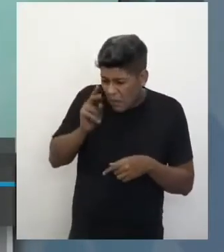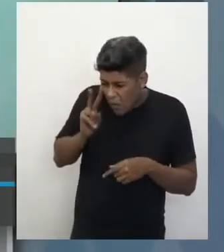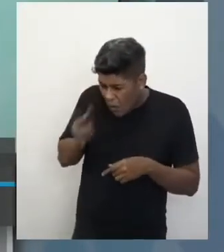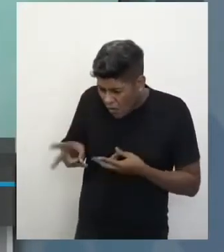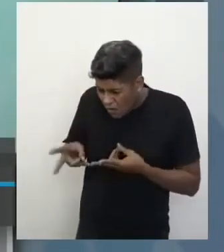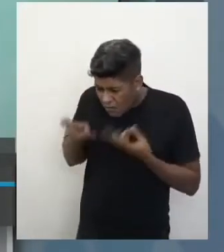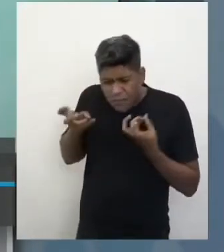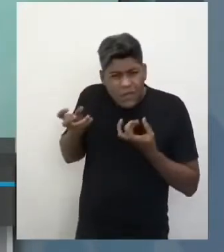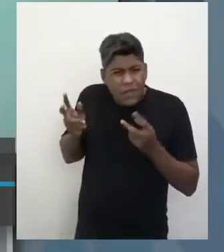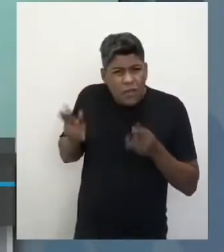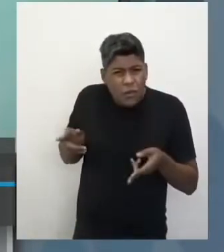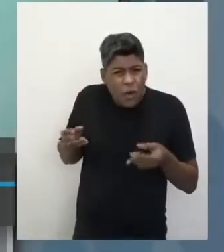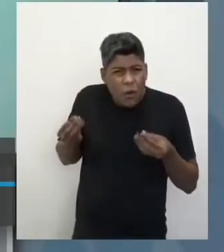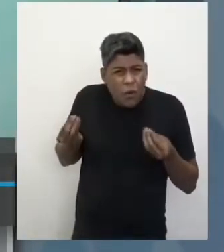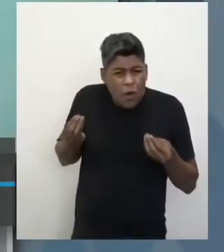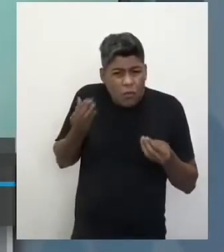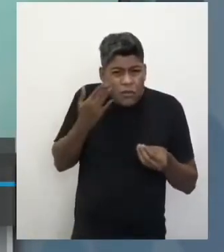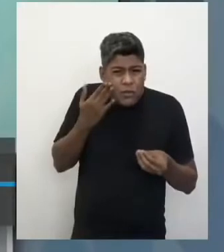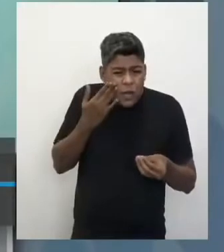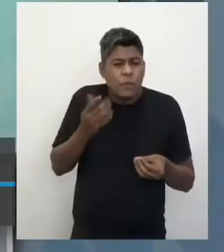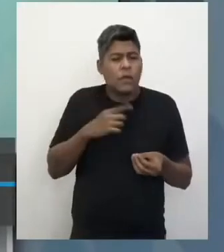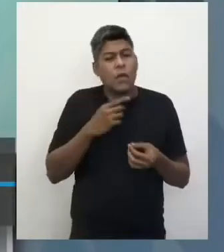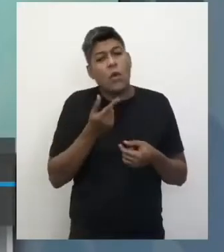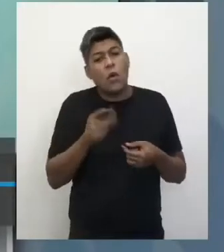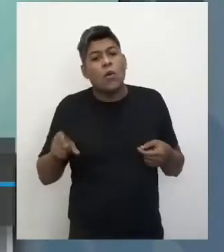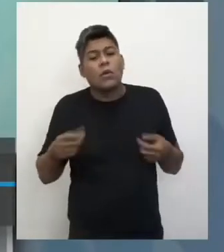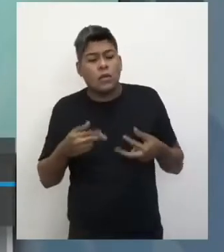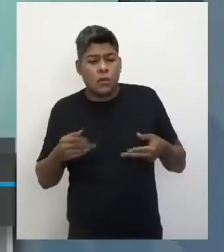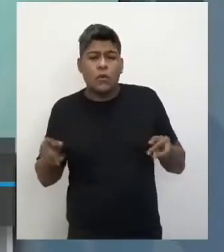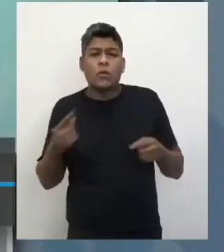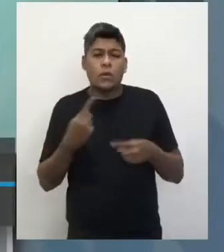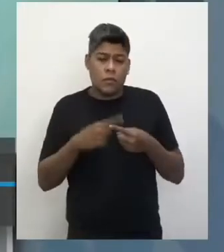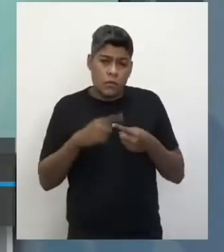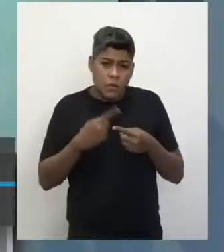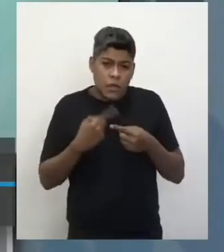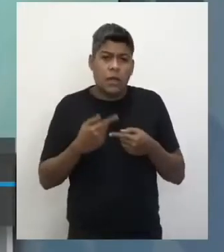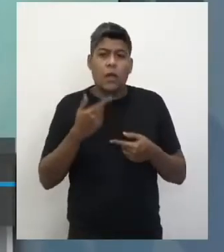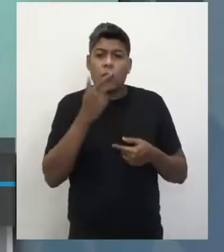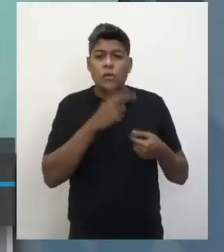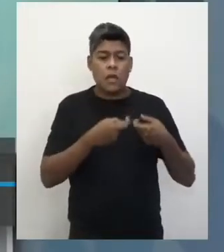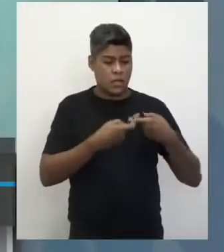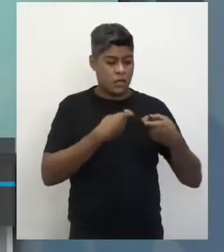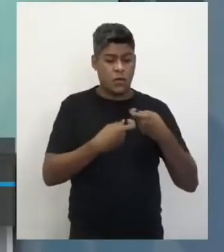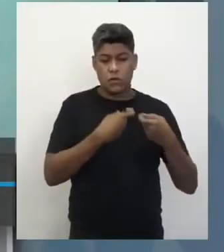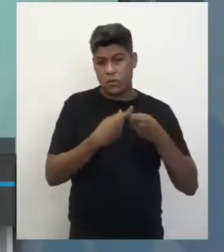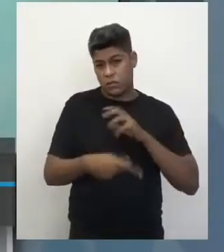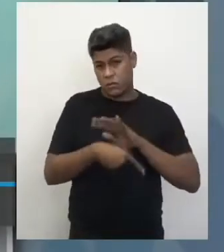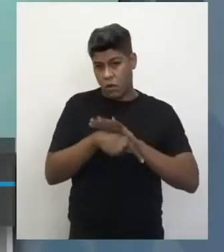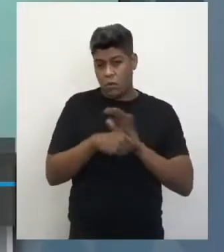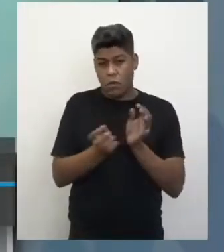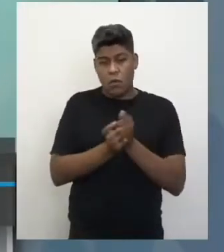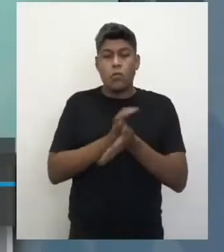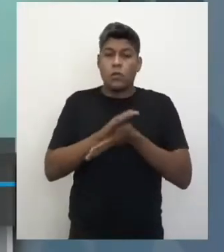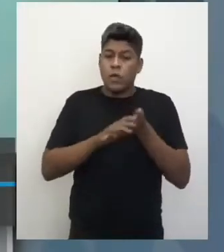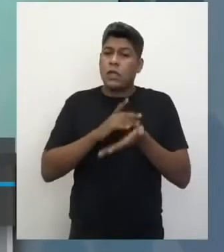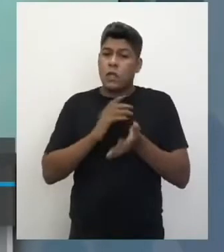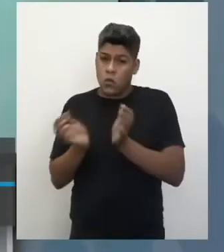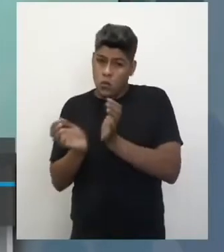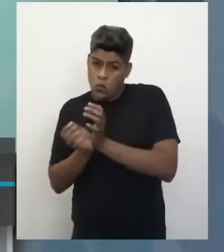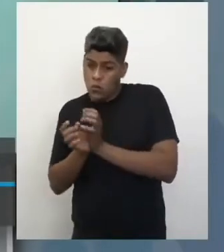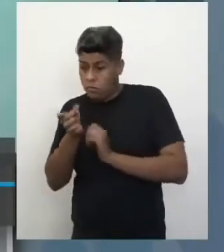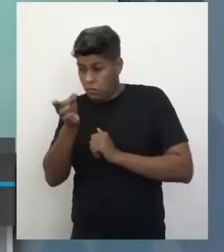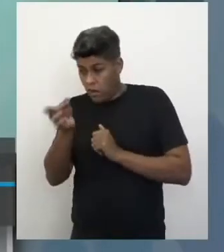Como é que o cara sabe? Além de outras coisas, porque eles não conseguem se reproduzir ali entre aquele grupo, tá? Ele vai ter que ter o grupo do besouro